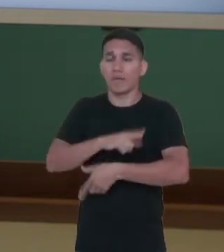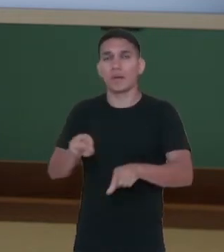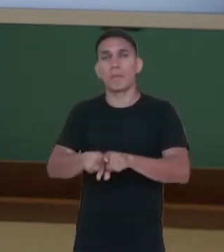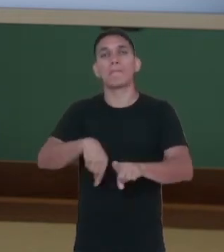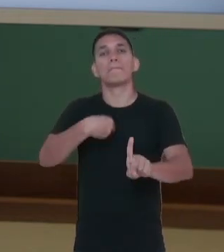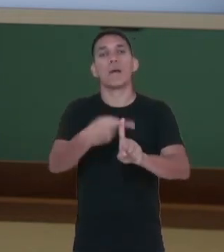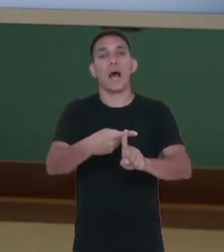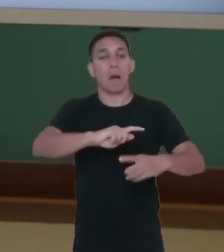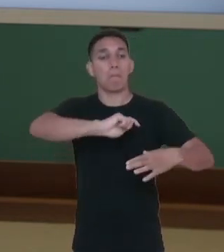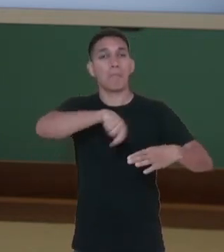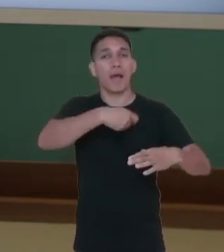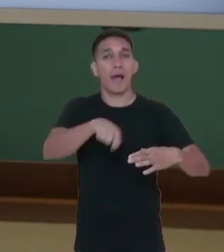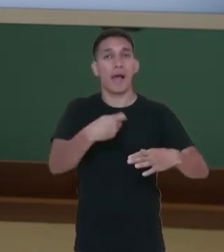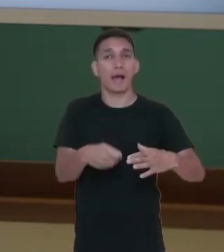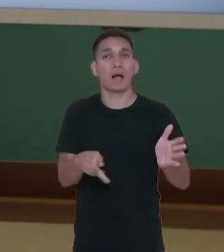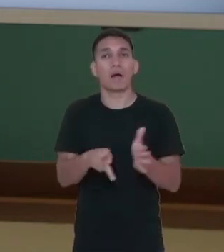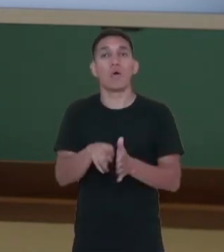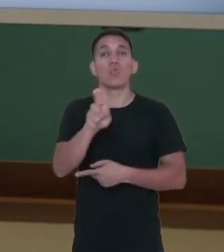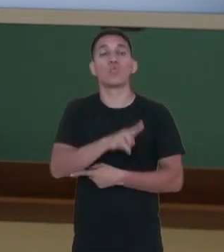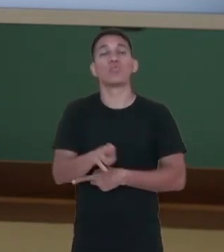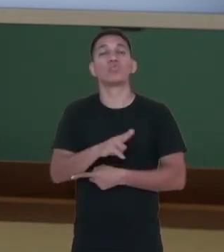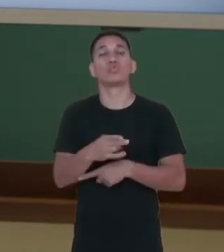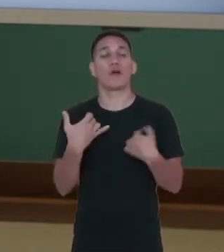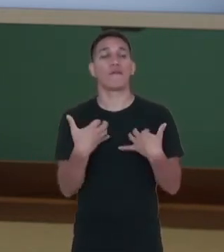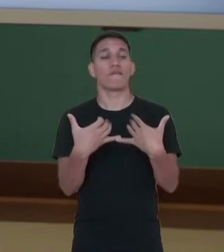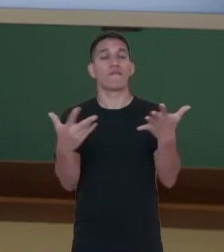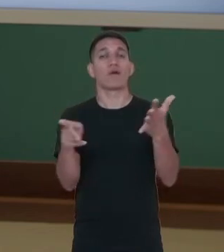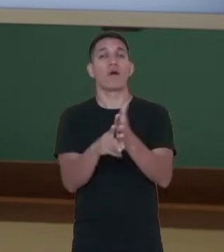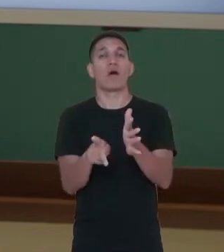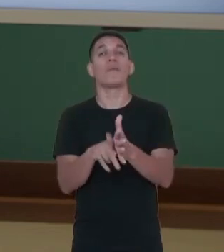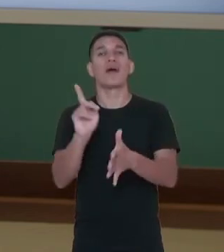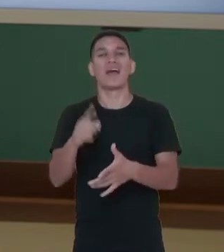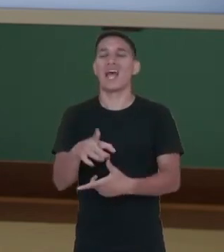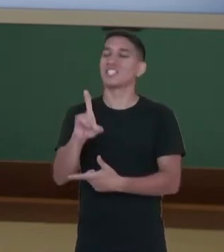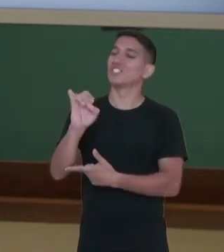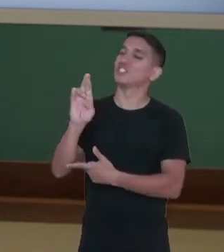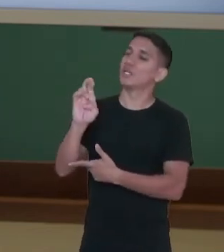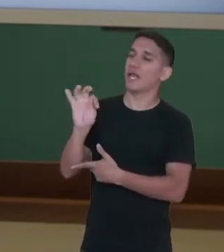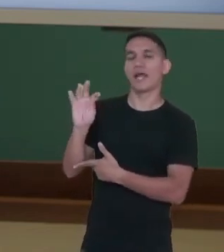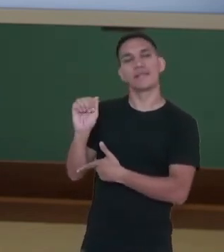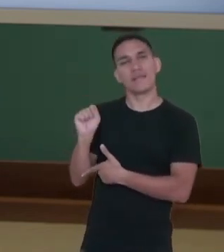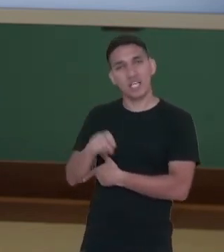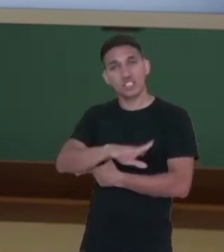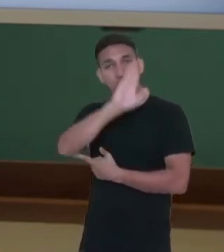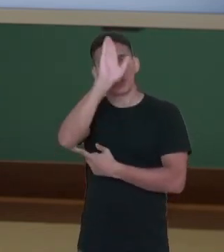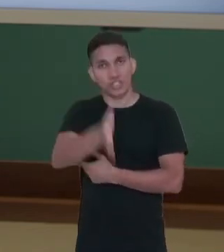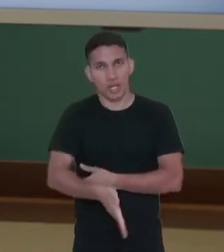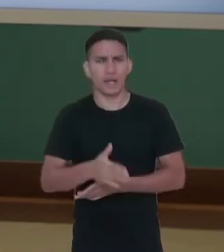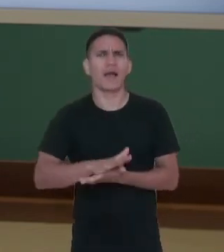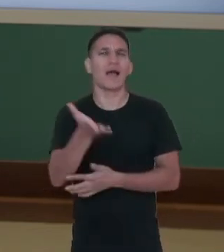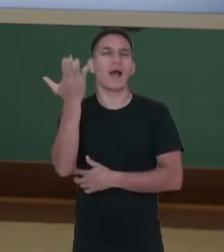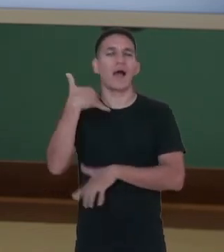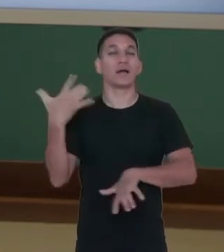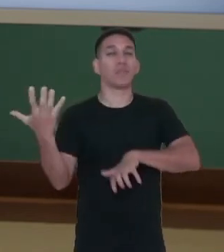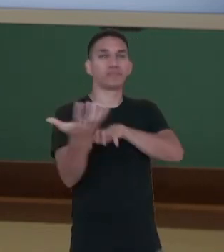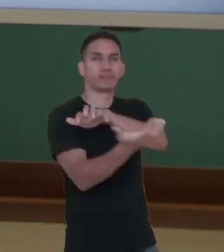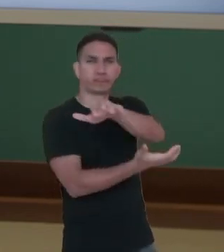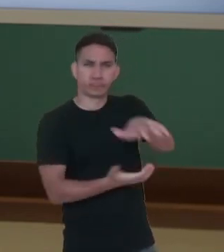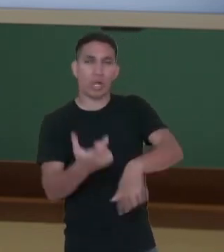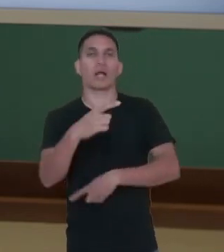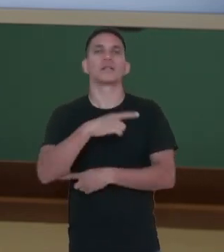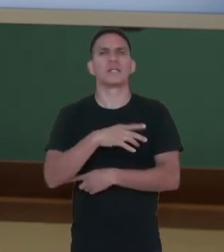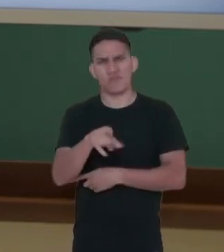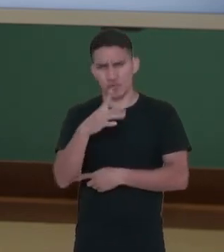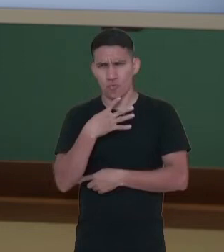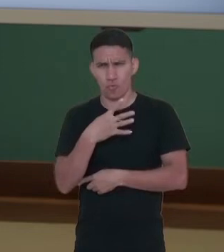Ele deu o nome de Sinfonia das Diretas Já. Era um protesto na época. Diretas Já.